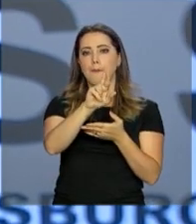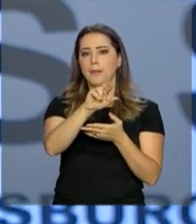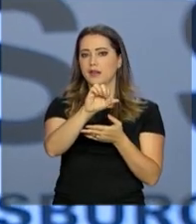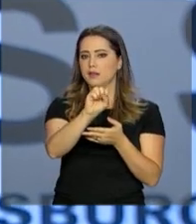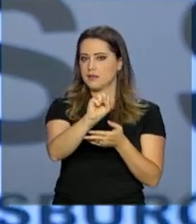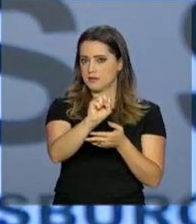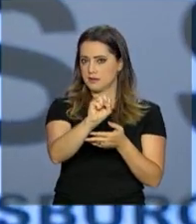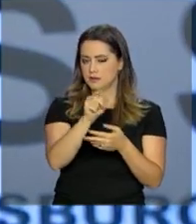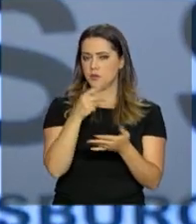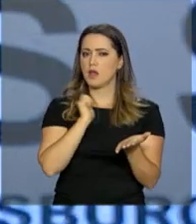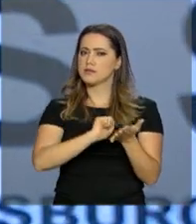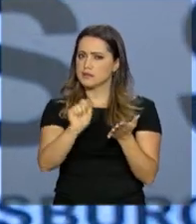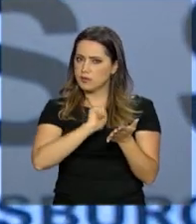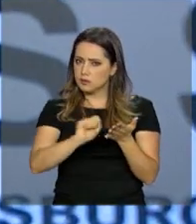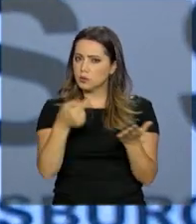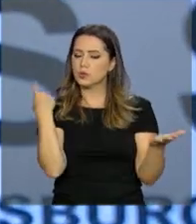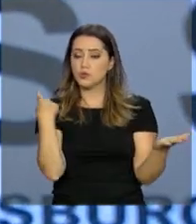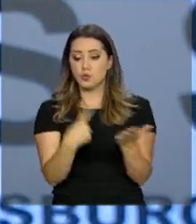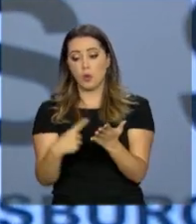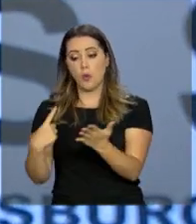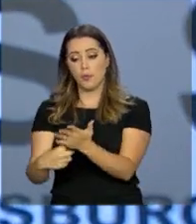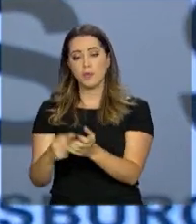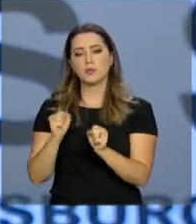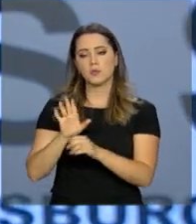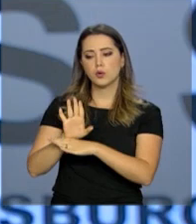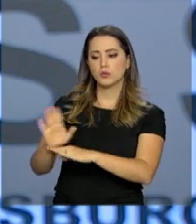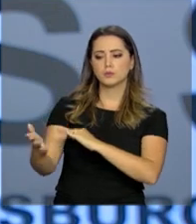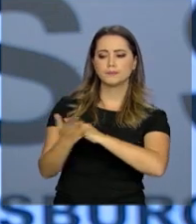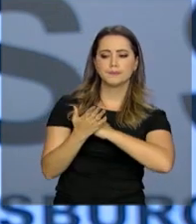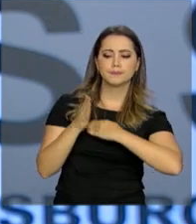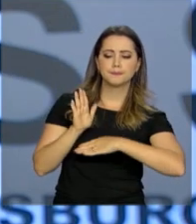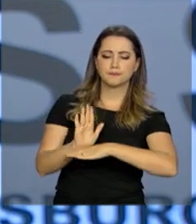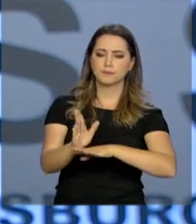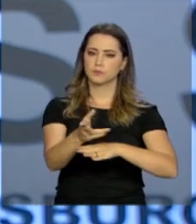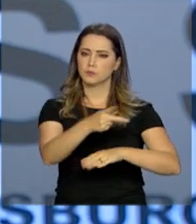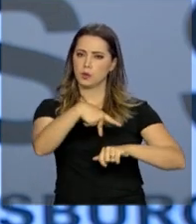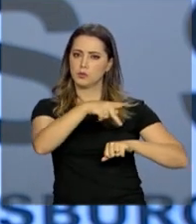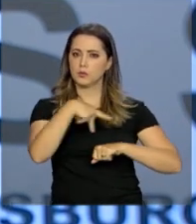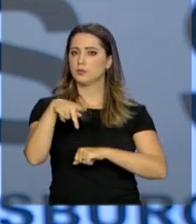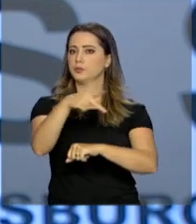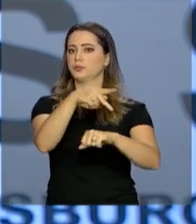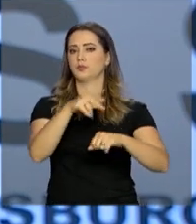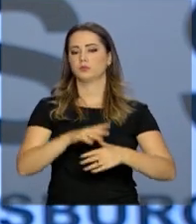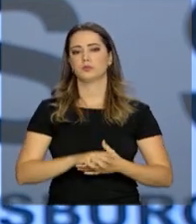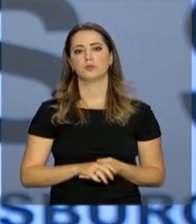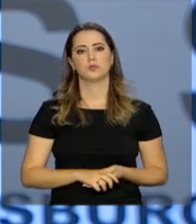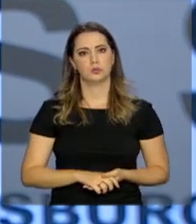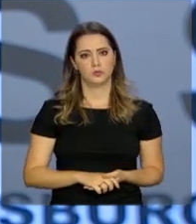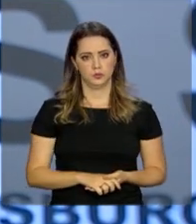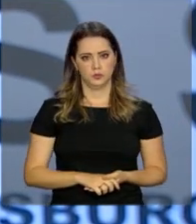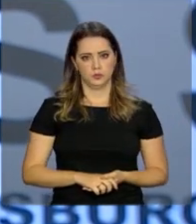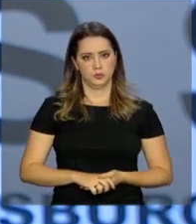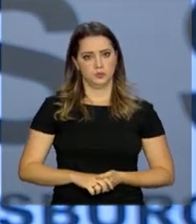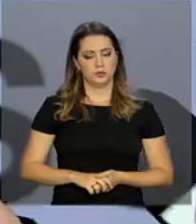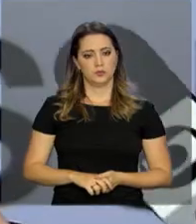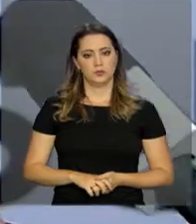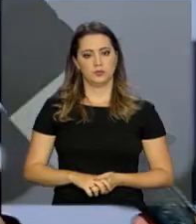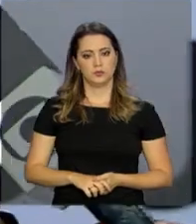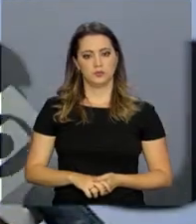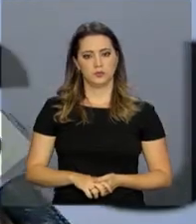e novas possibilidades de cooperação entre chefes de estado e de governo do bloco